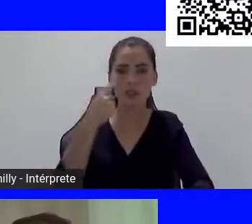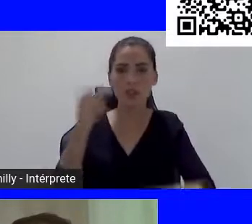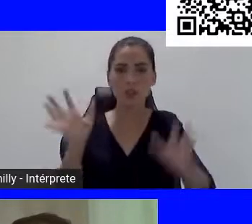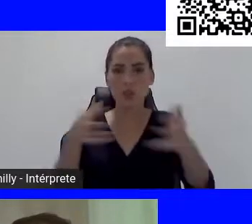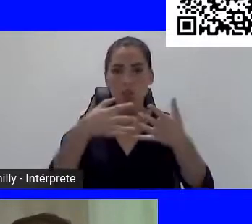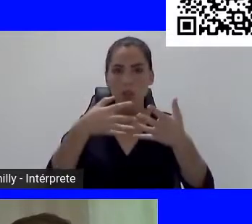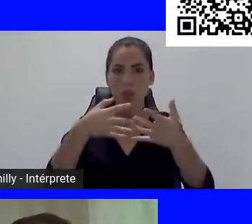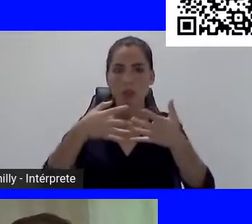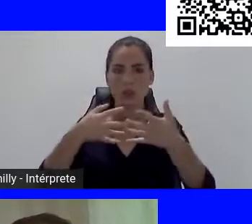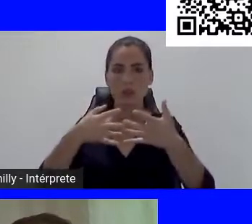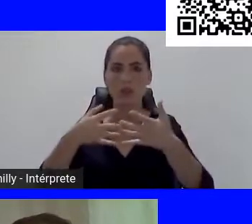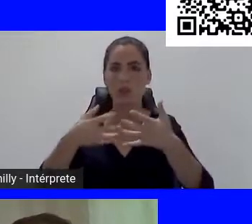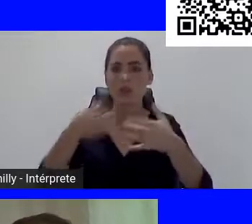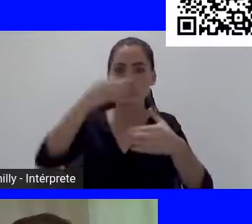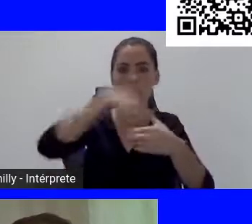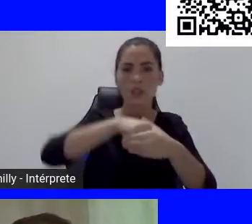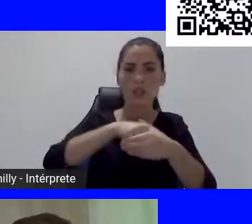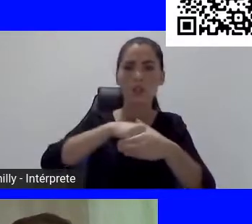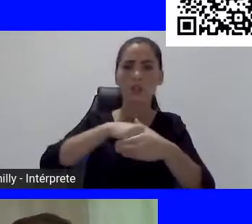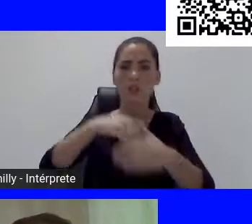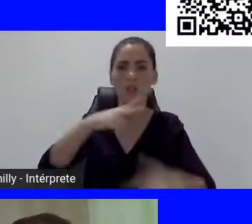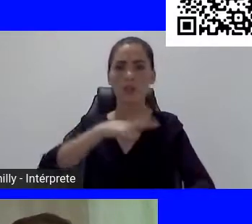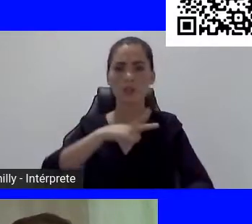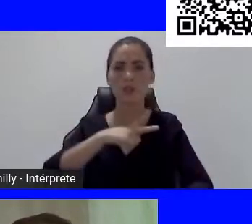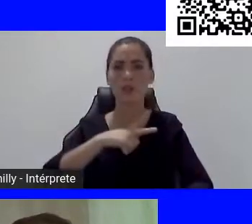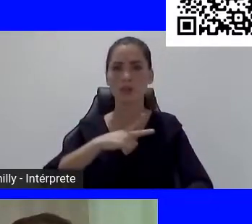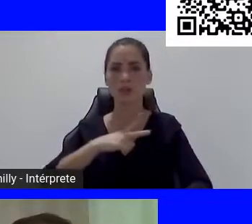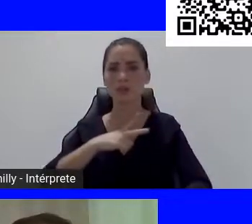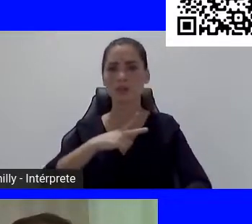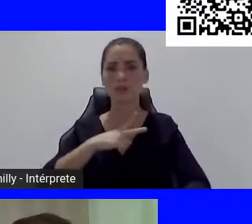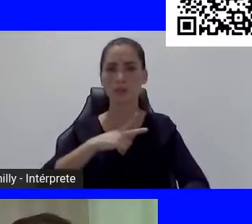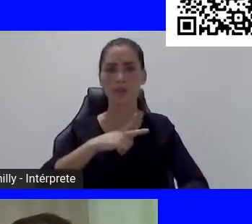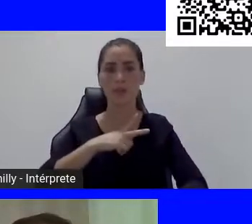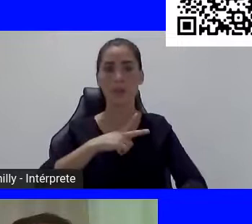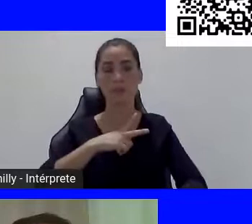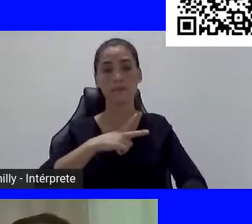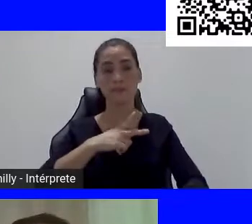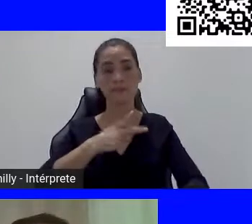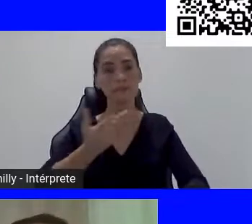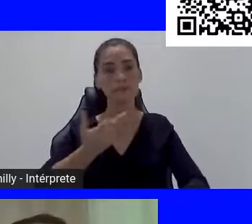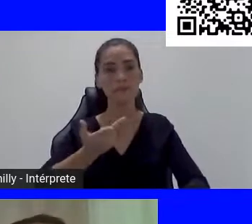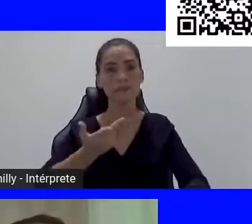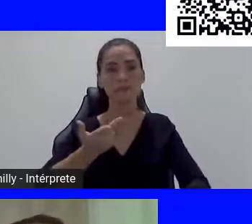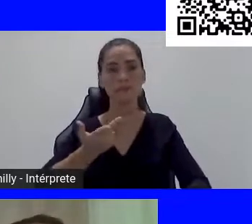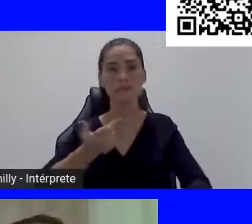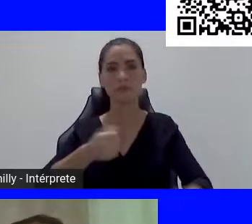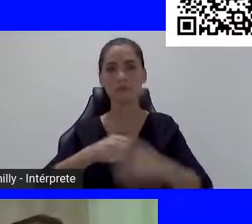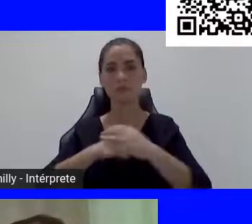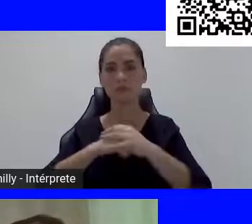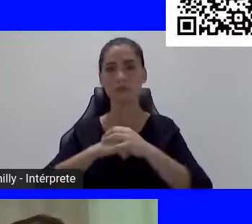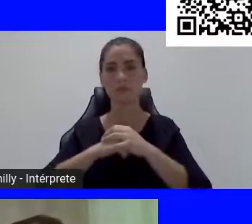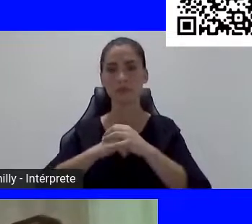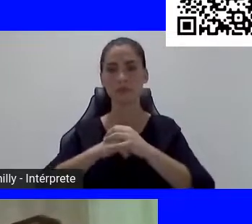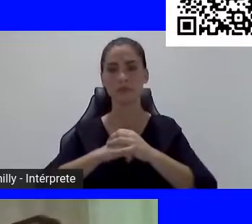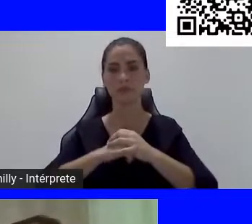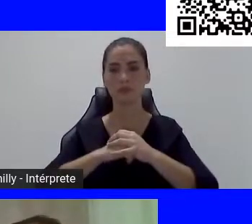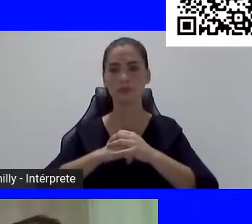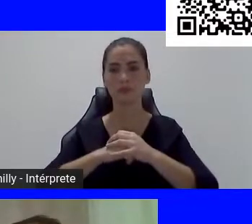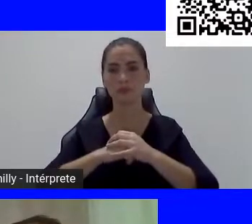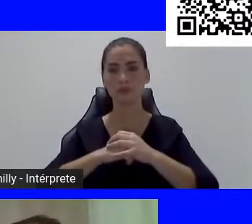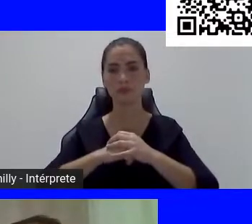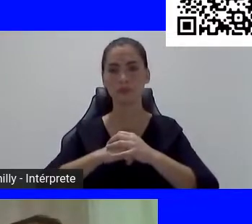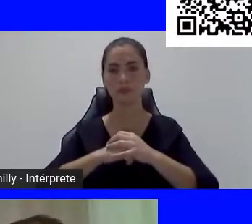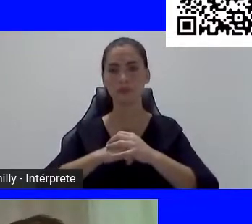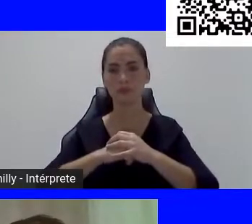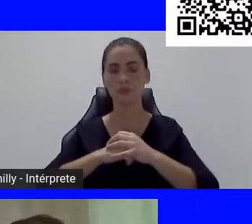natureza da iniciativa privada, e vamos a leilão. E aquelas que, embora deficitárias, uma balança numa questão contábil financeira,